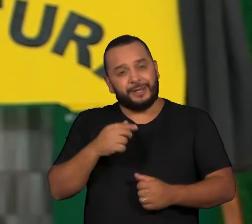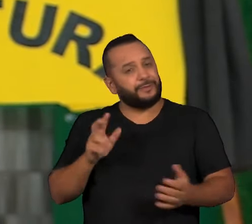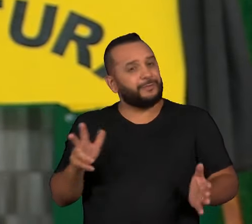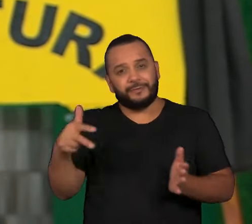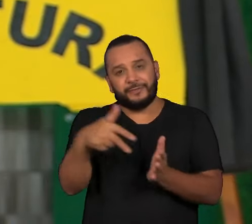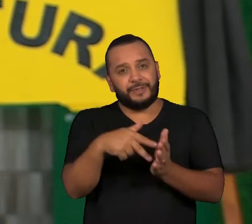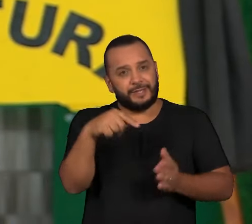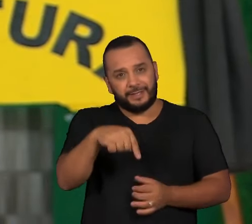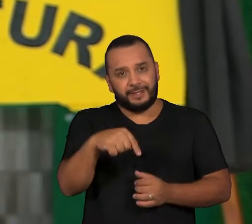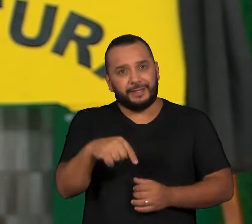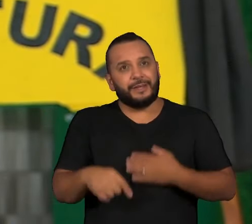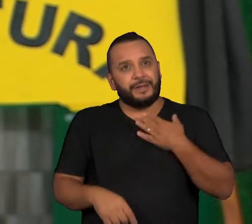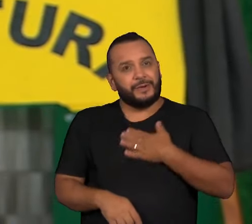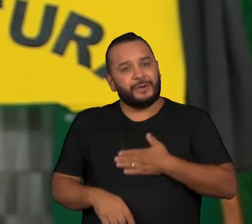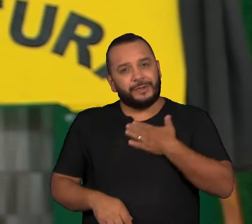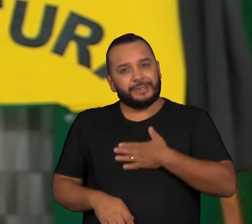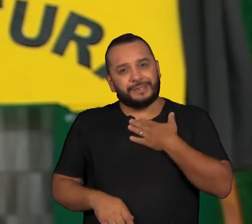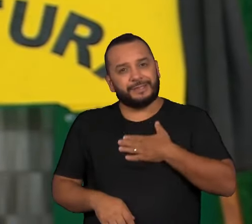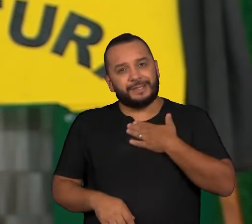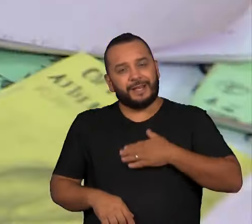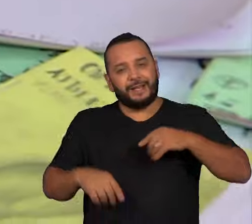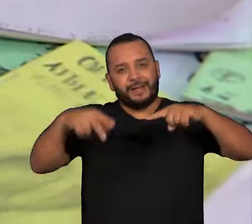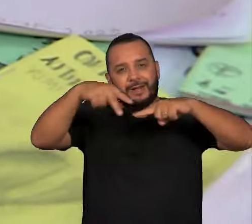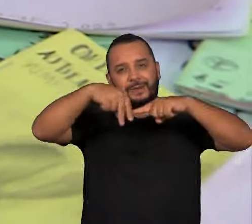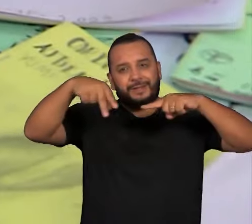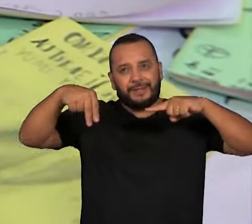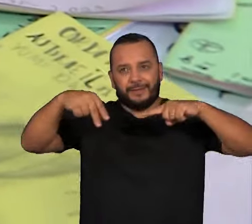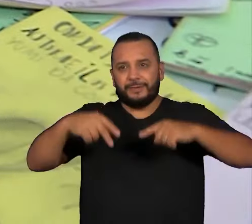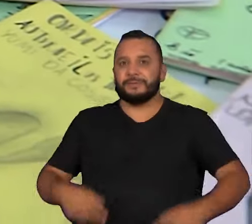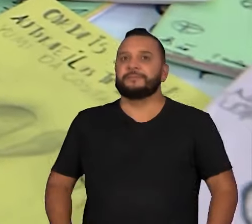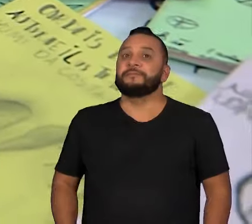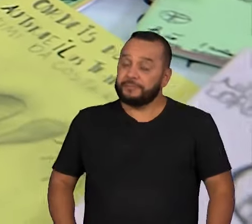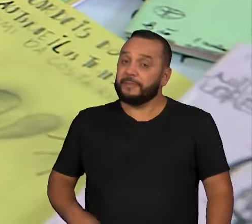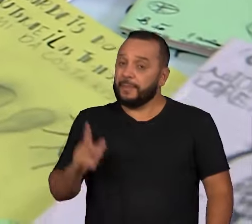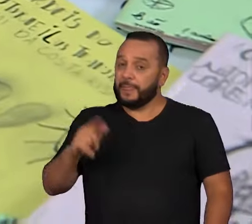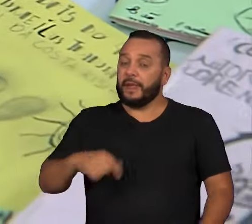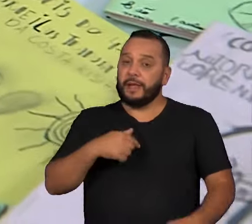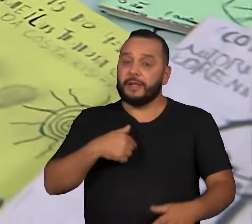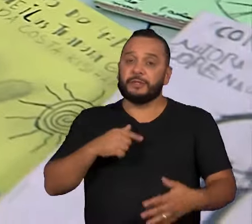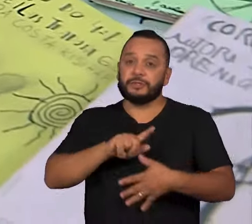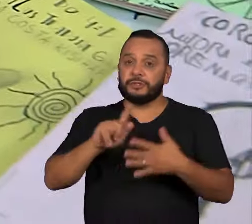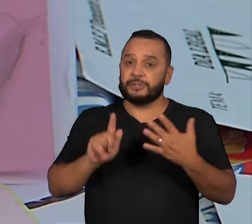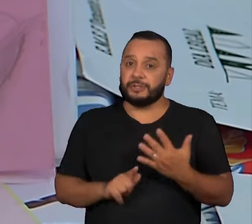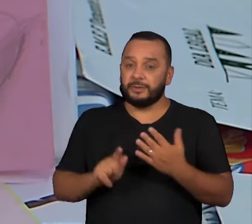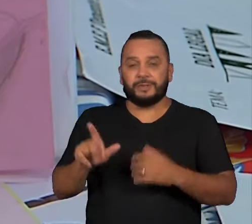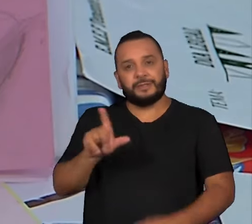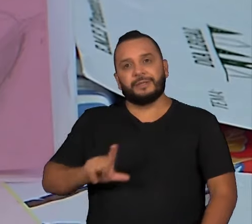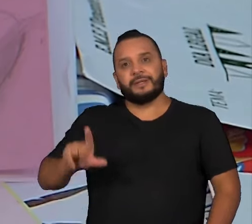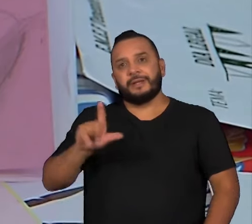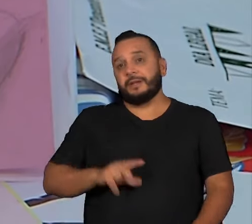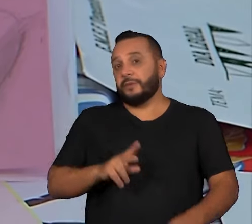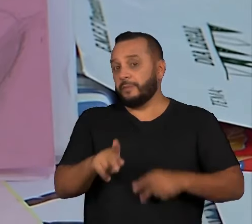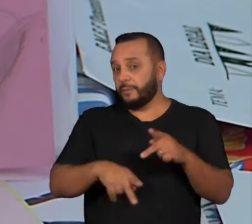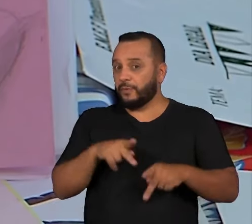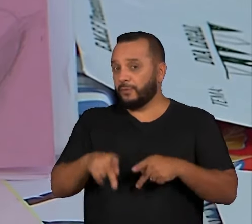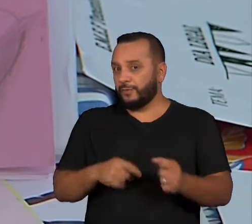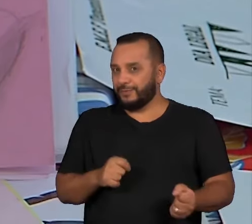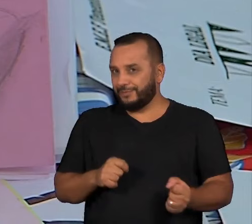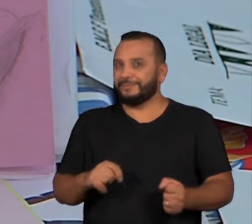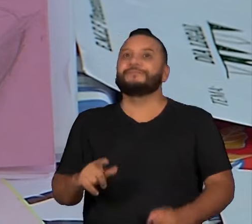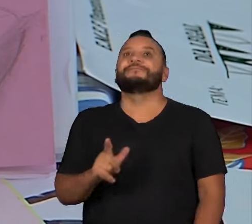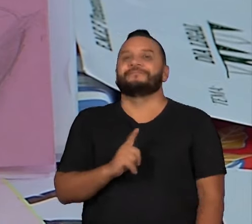a gostar de fazer cordéis. O cordel é um gênero literário popular. Os poemas são escritos